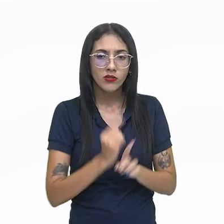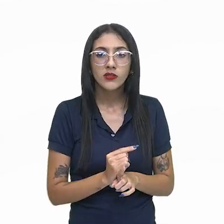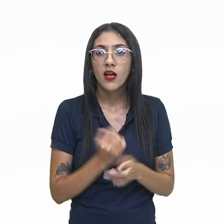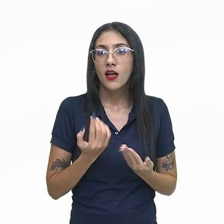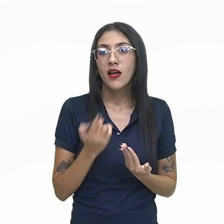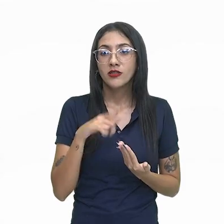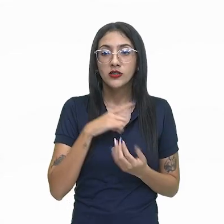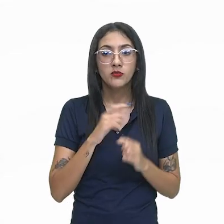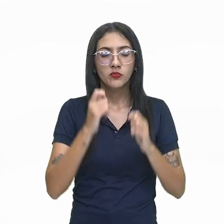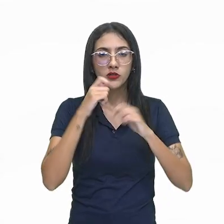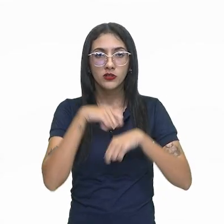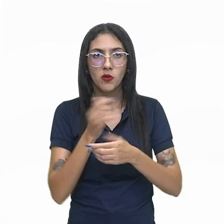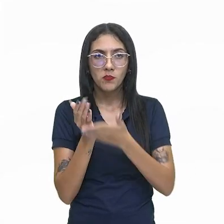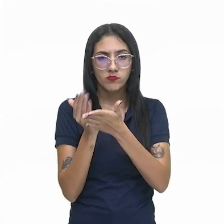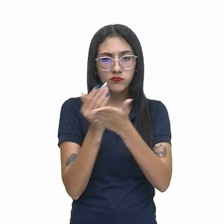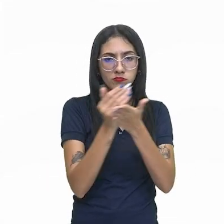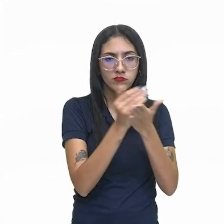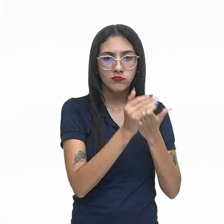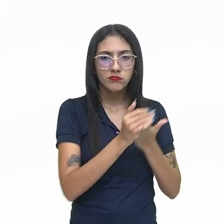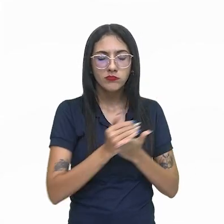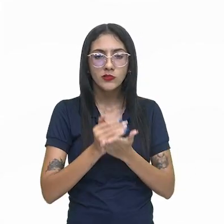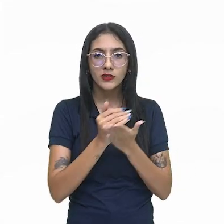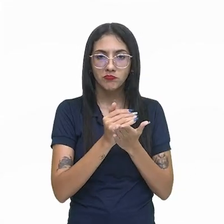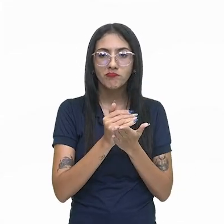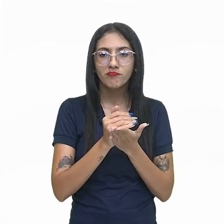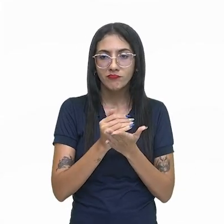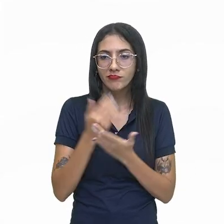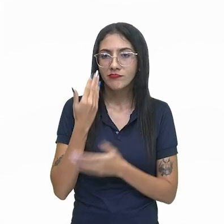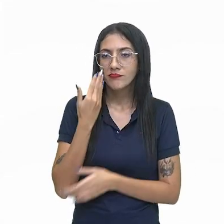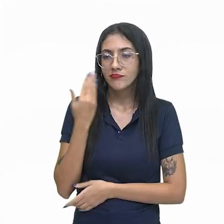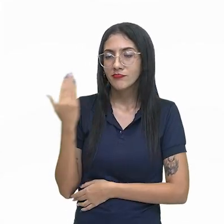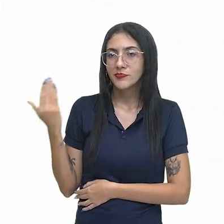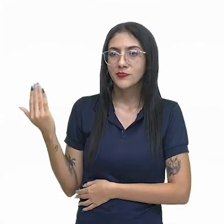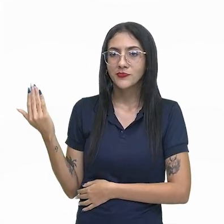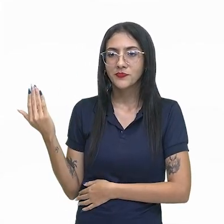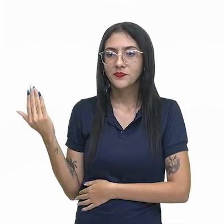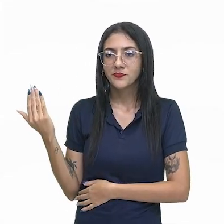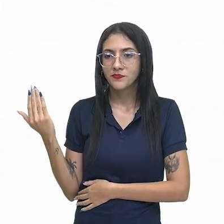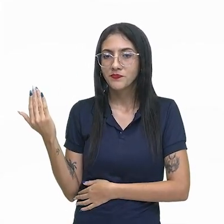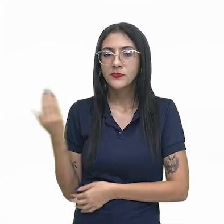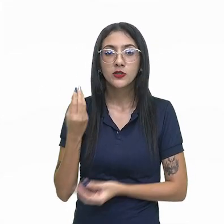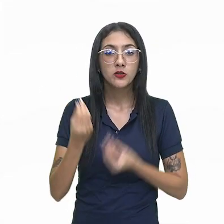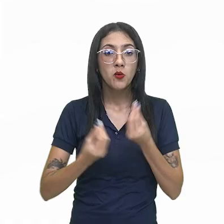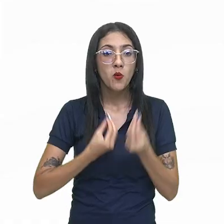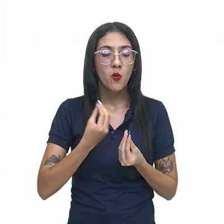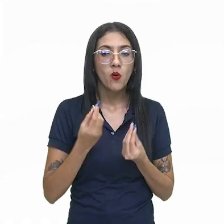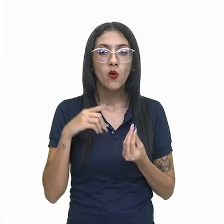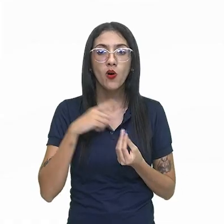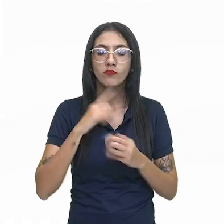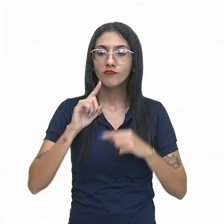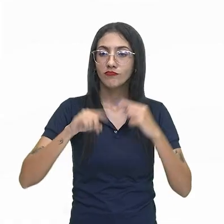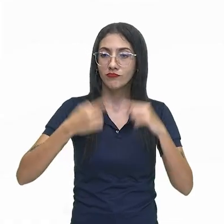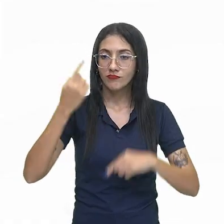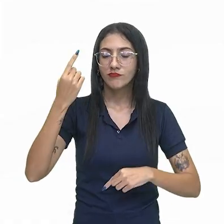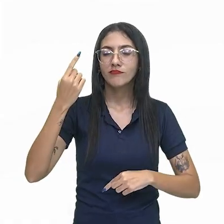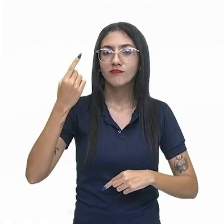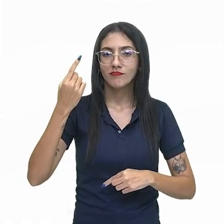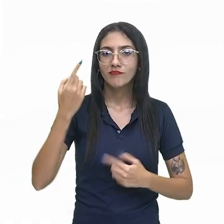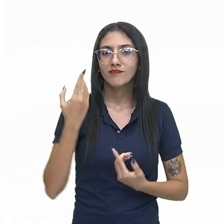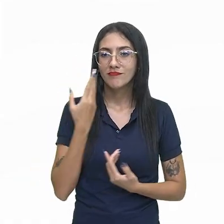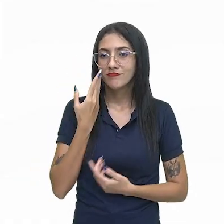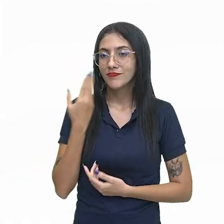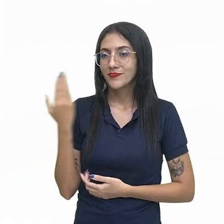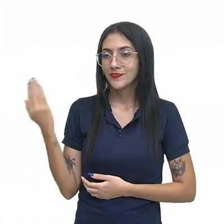fazer um mapeamento, né, e dessa evolução. como vocês podem ver aí nesse